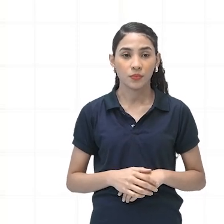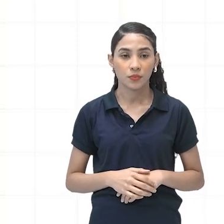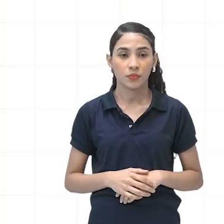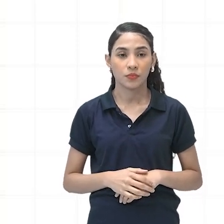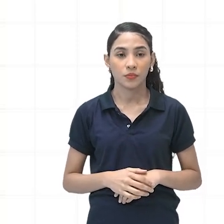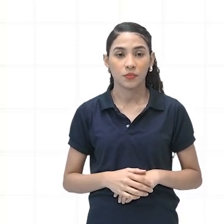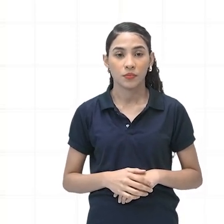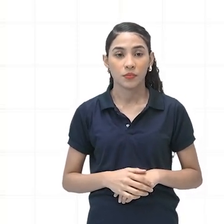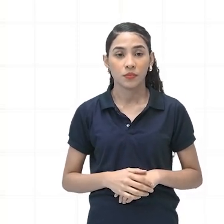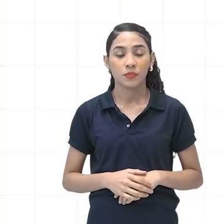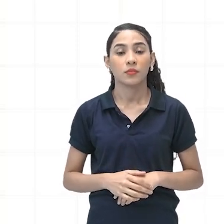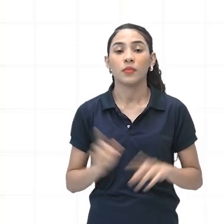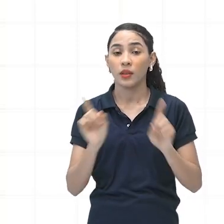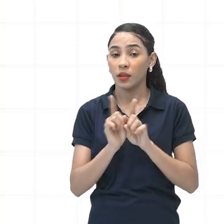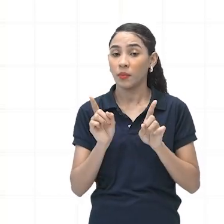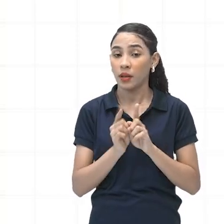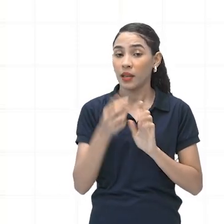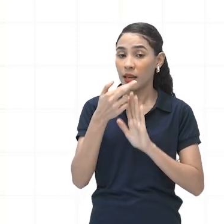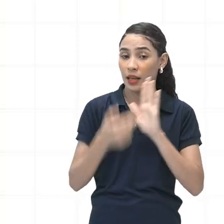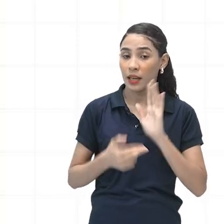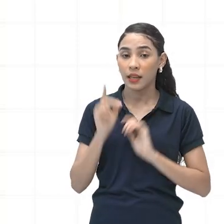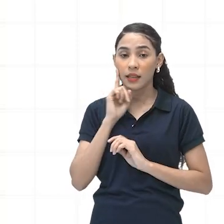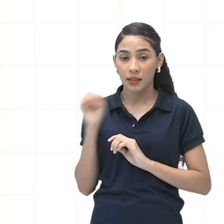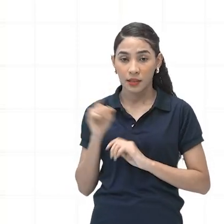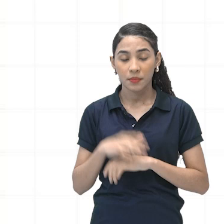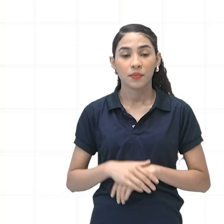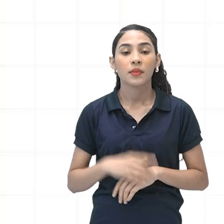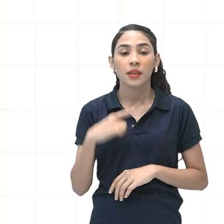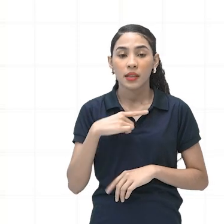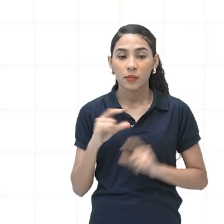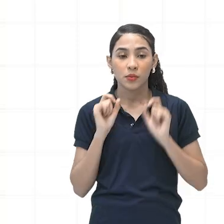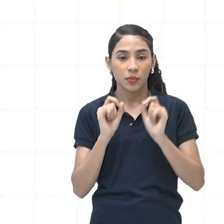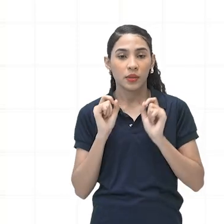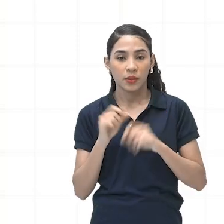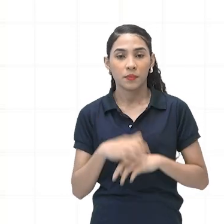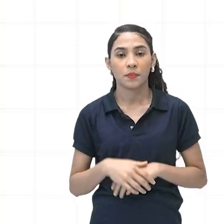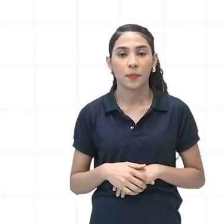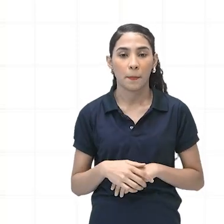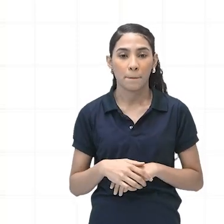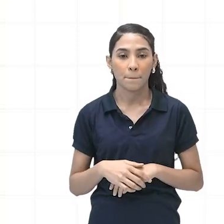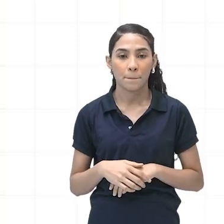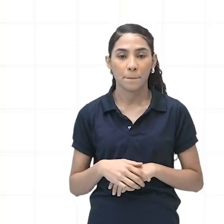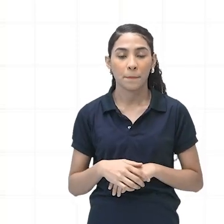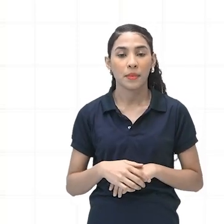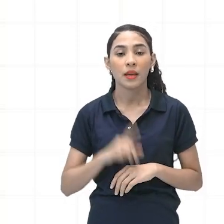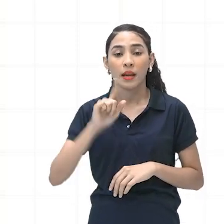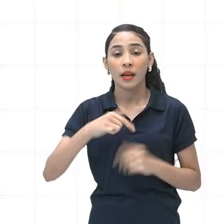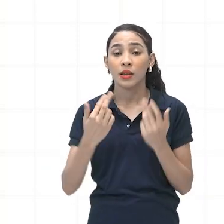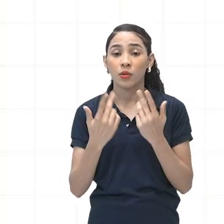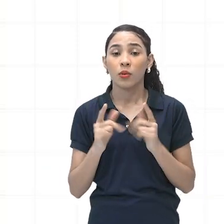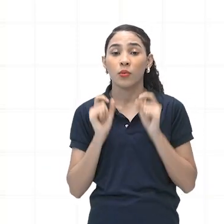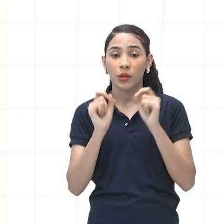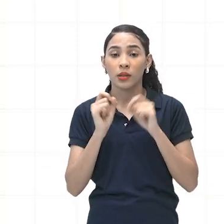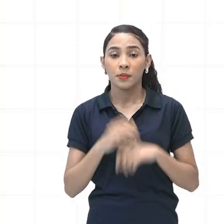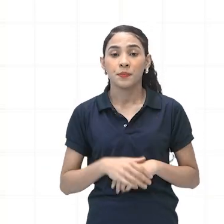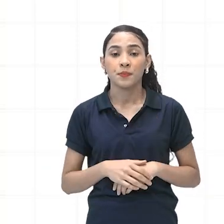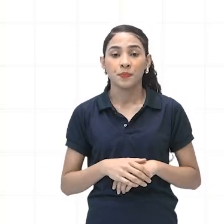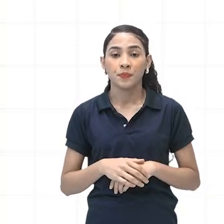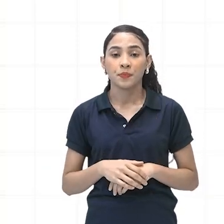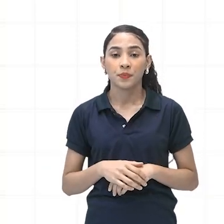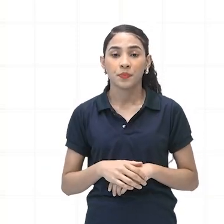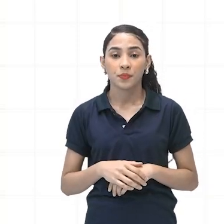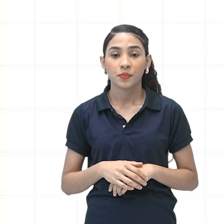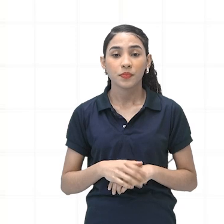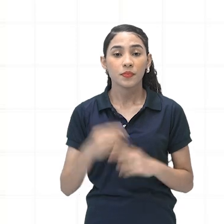2. Que, pela propriedade, né, nós temos que isso aqui, ó, vai ser igual a quem? vai ser